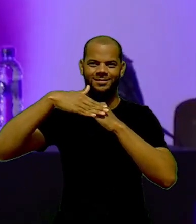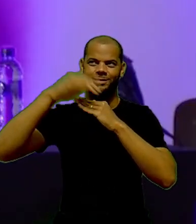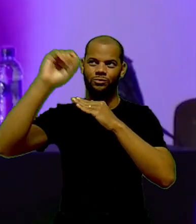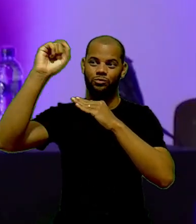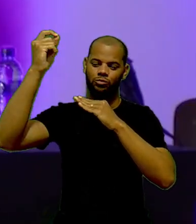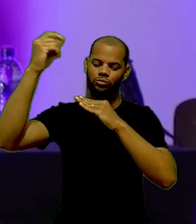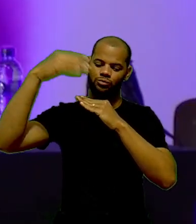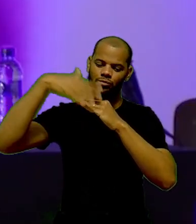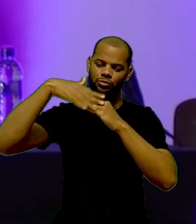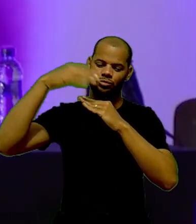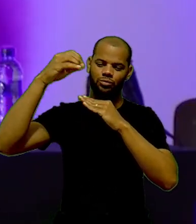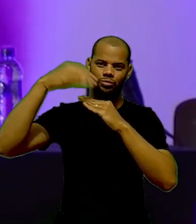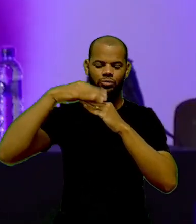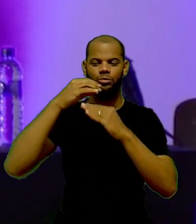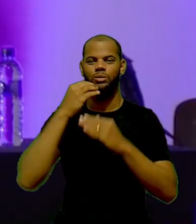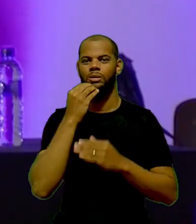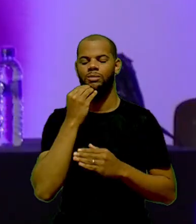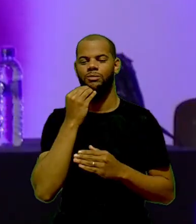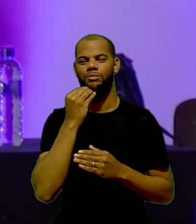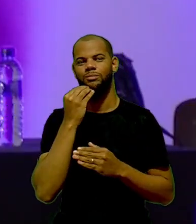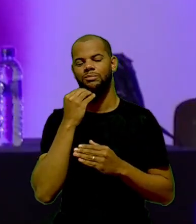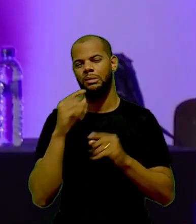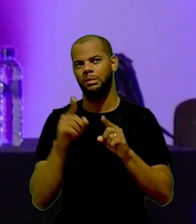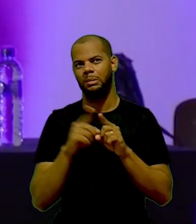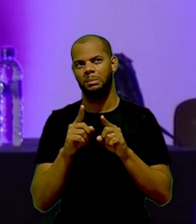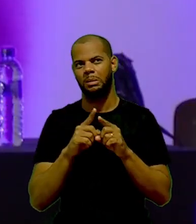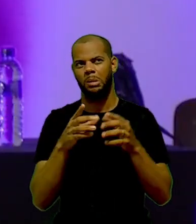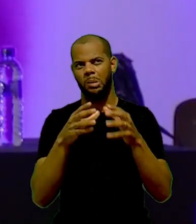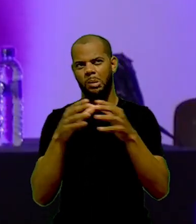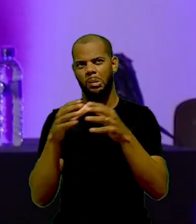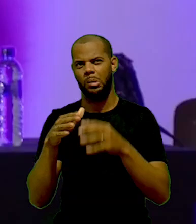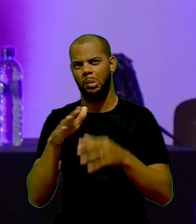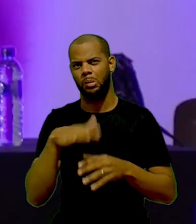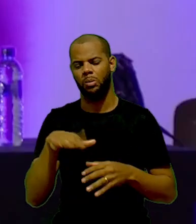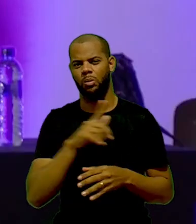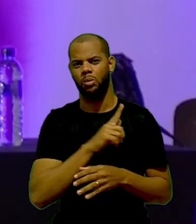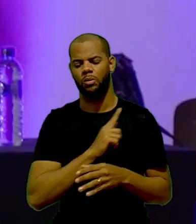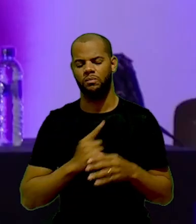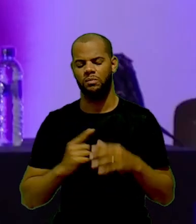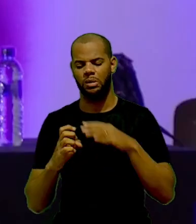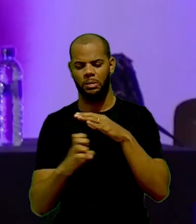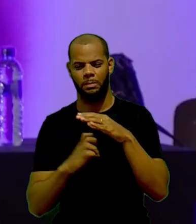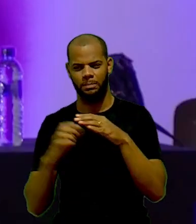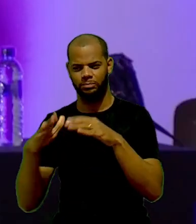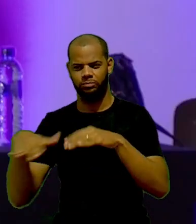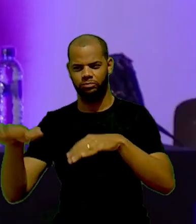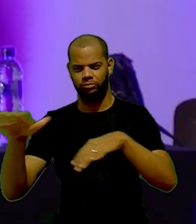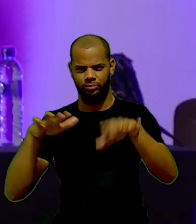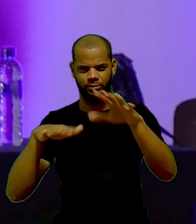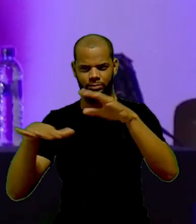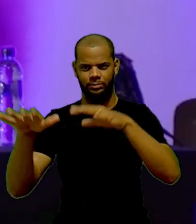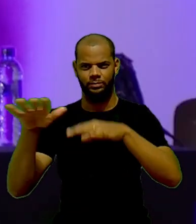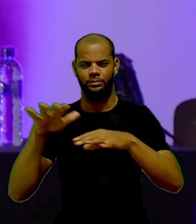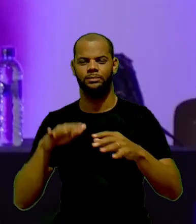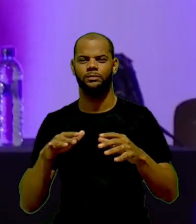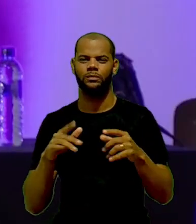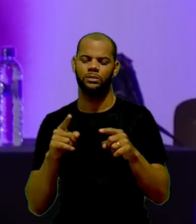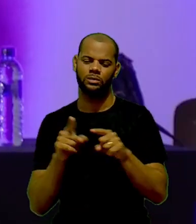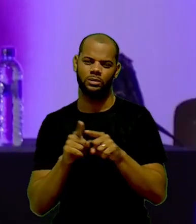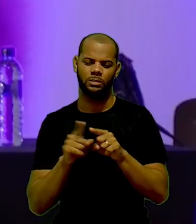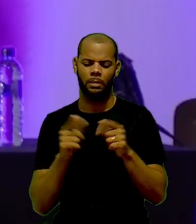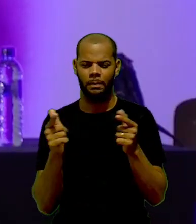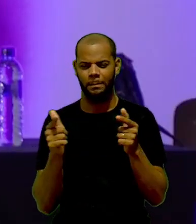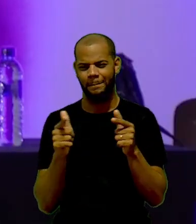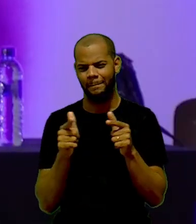superfícies de poderes públicos, das superfícies de indústria, e também, assim, em pequena